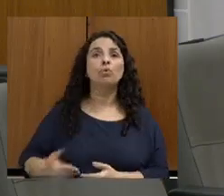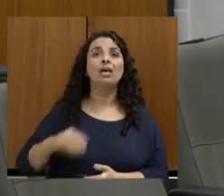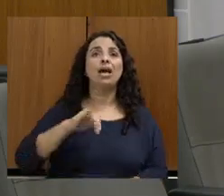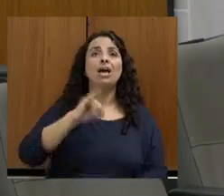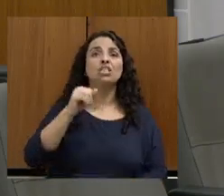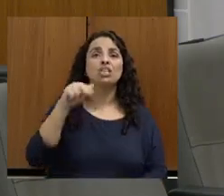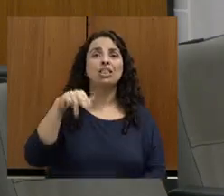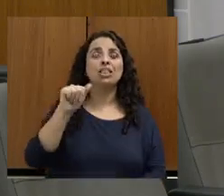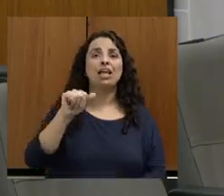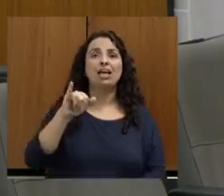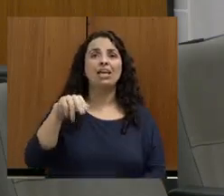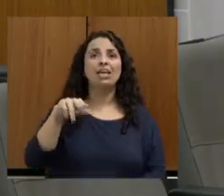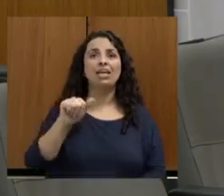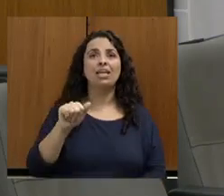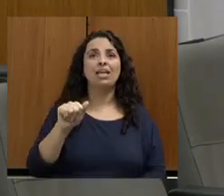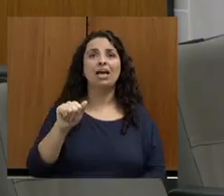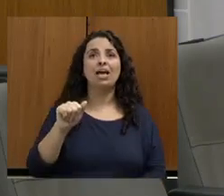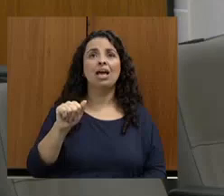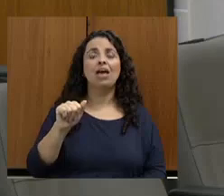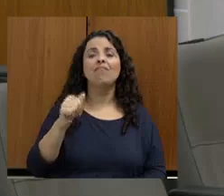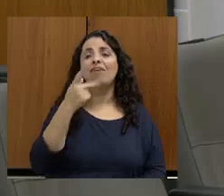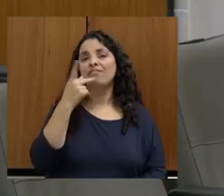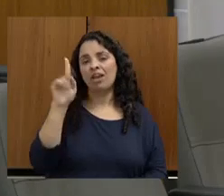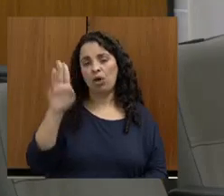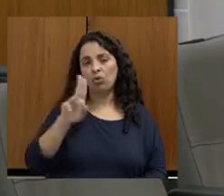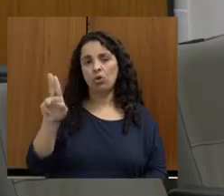repassar o nome para o senhor, porque eu não vou saber de cor.